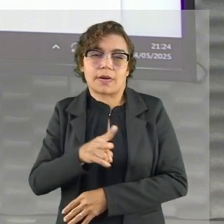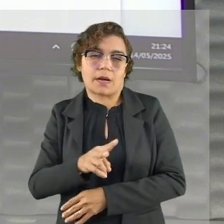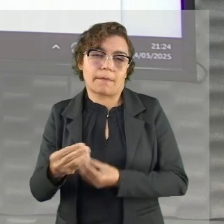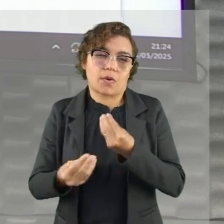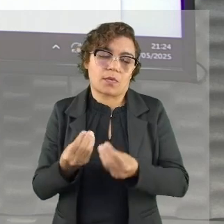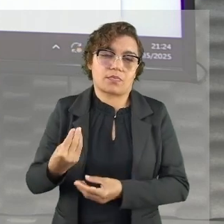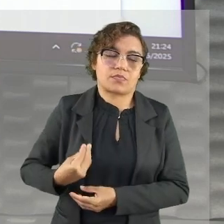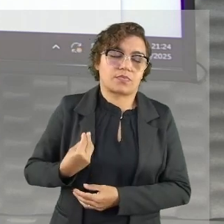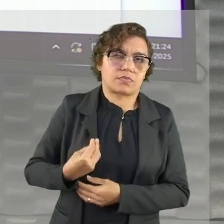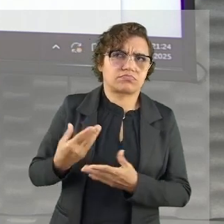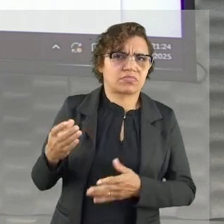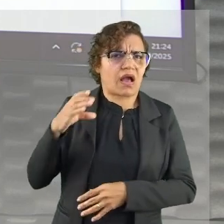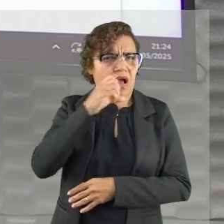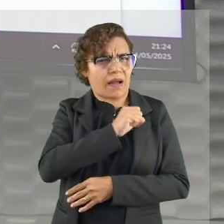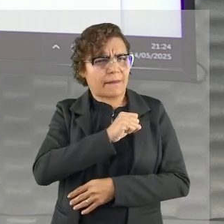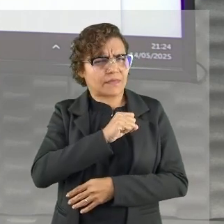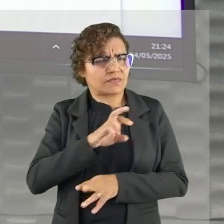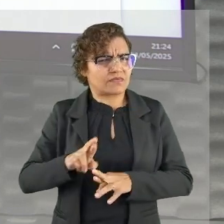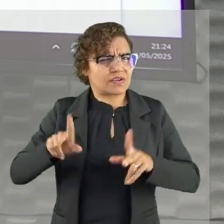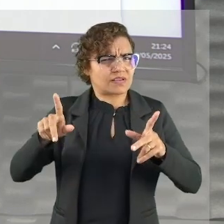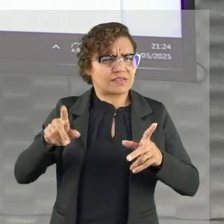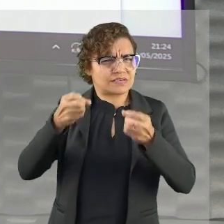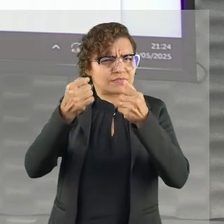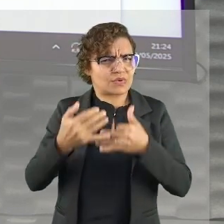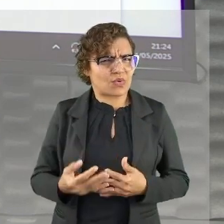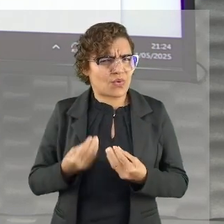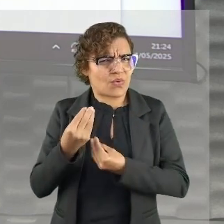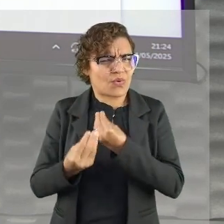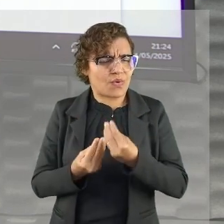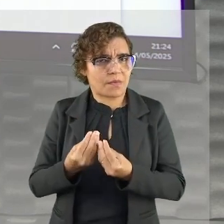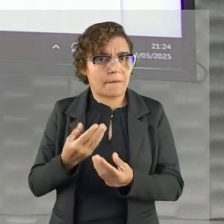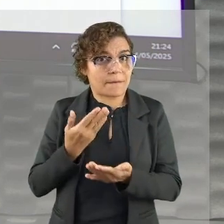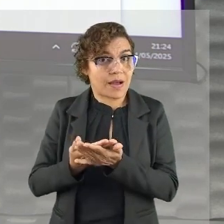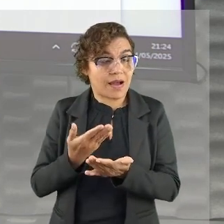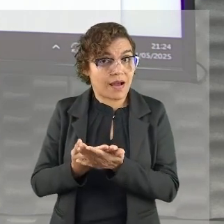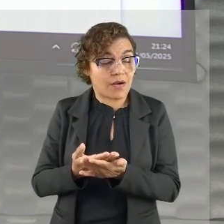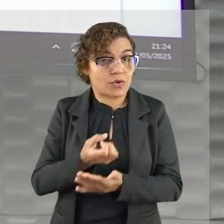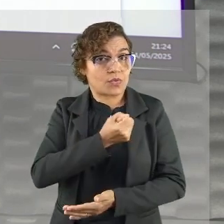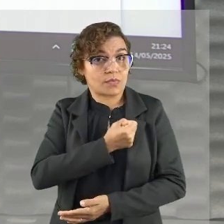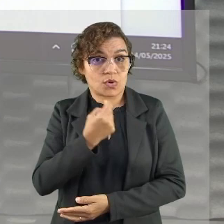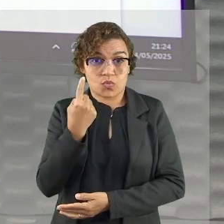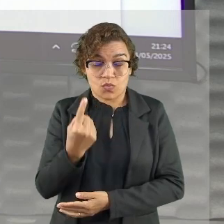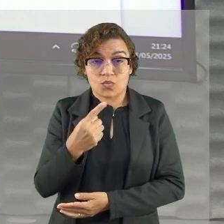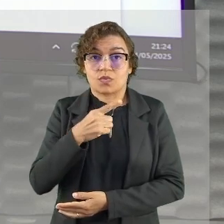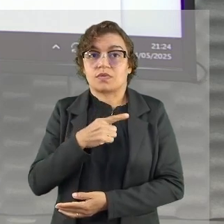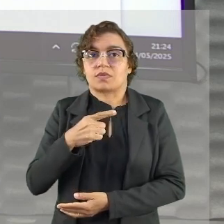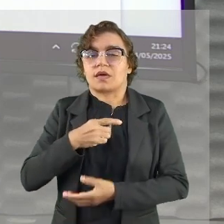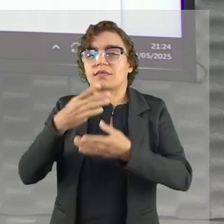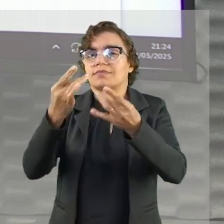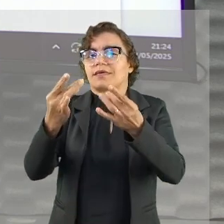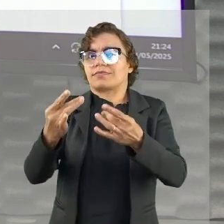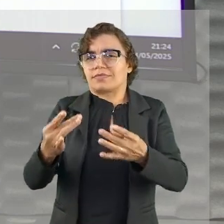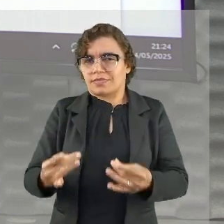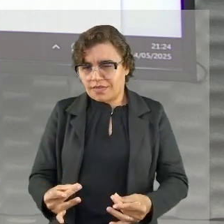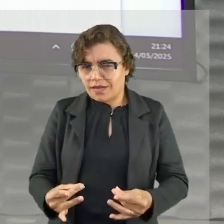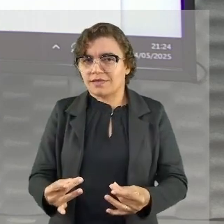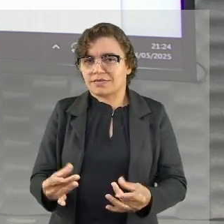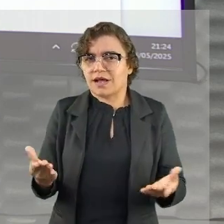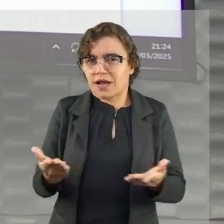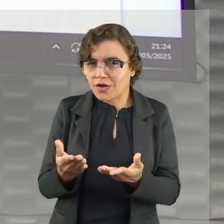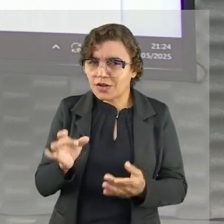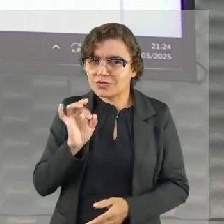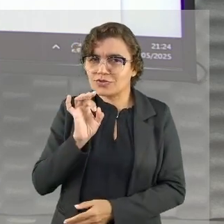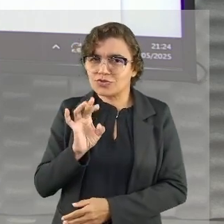Explicou muito rápido, Jorge, essa diferença. Ah, tá, mas na aula número 1 tá explicada com detalhes. Eu botei só para a gente